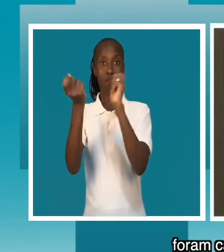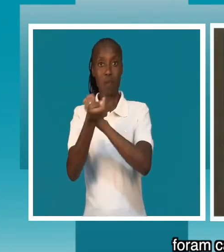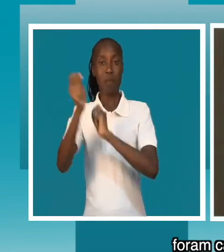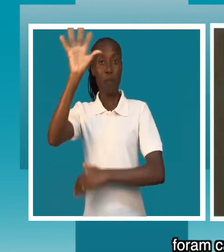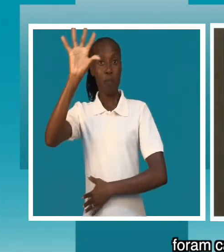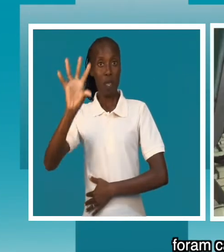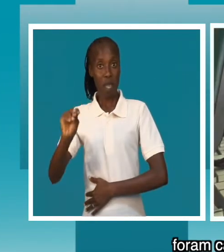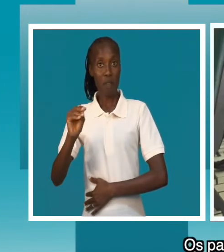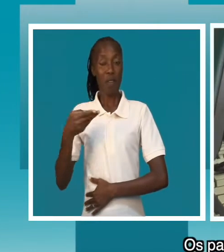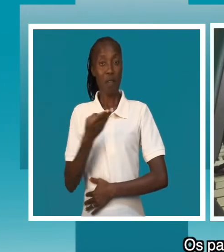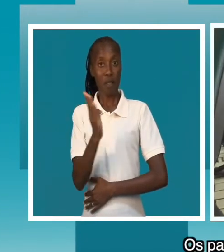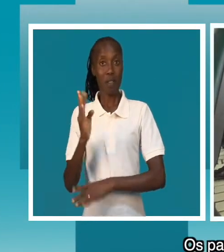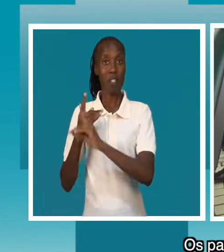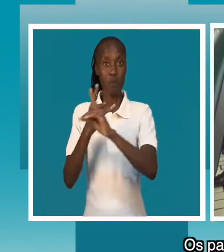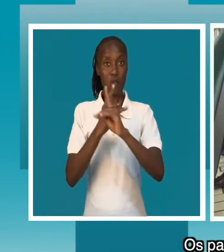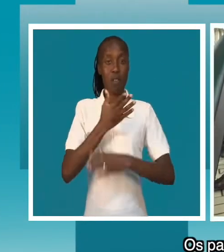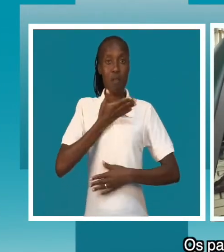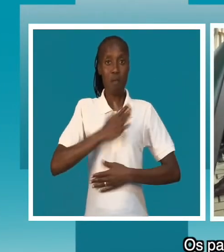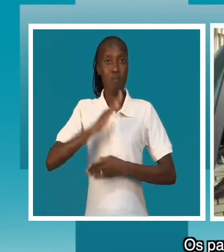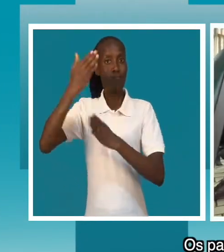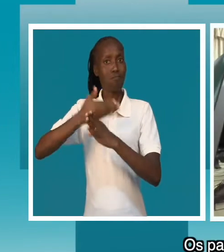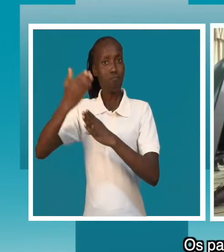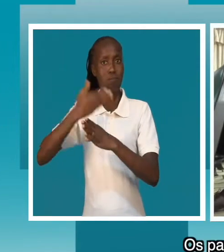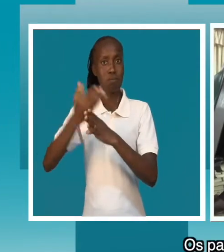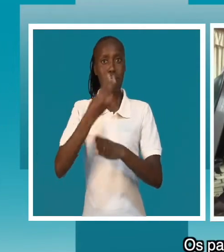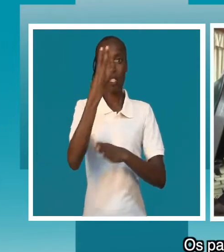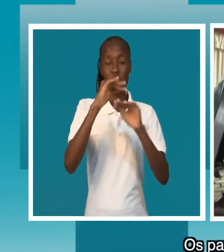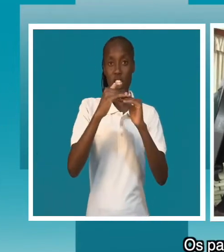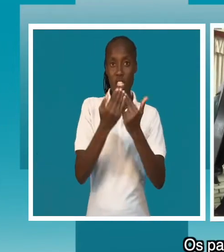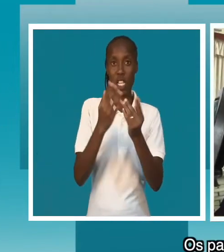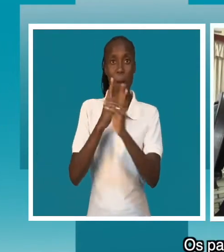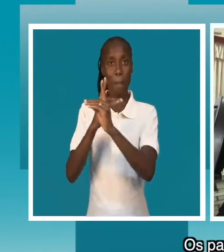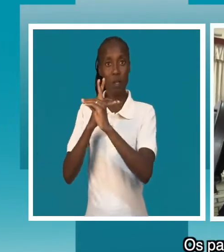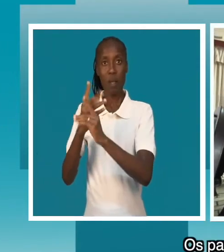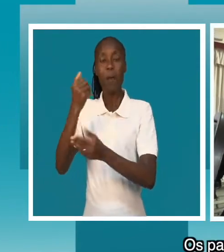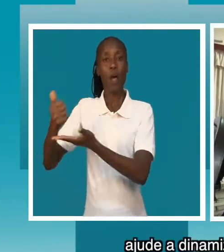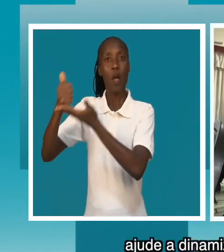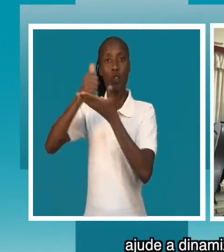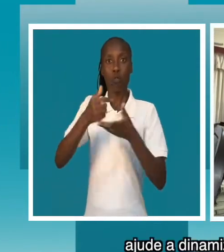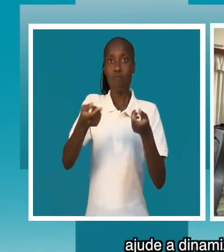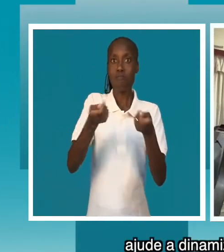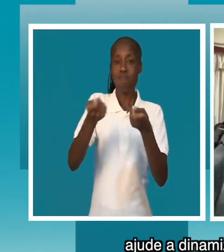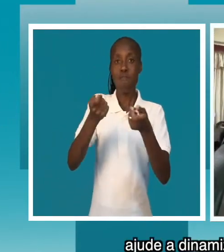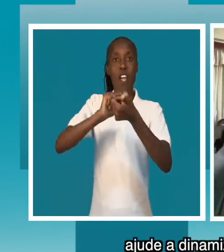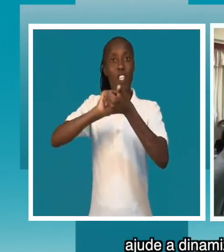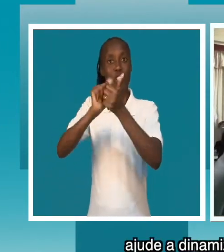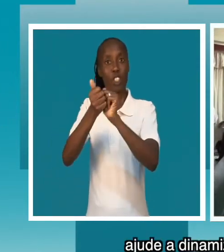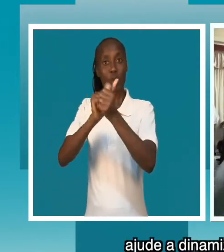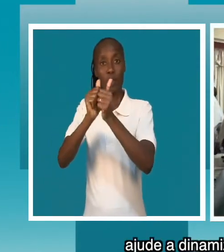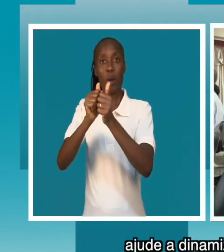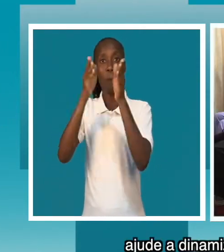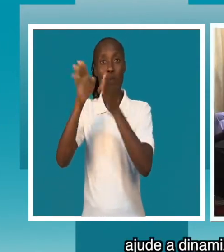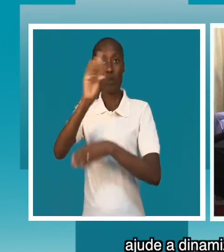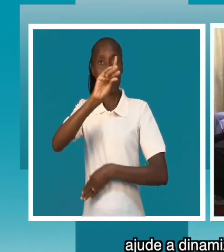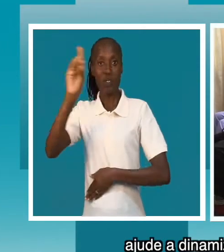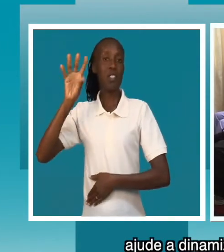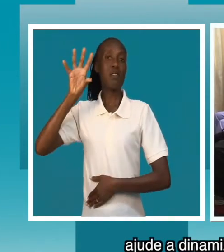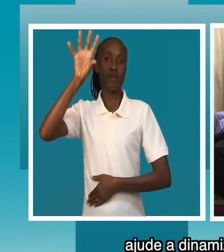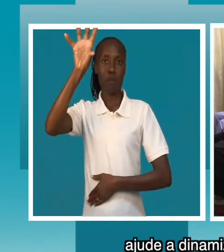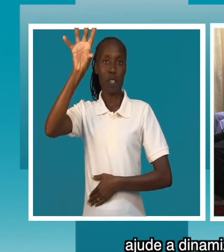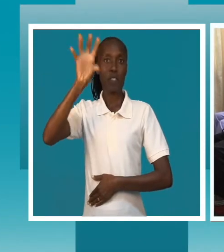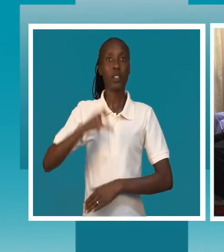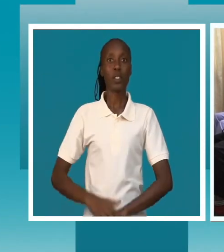adaptado em África. Os participantes esperam que o treinamento, que durou 3 dias, ajude a dinamizar o desporto